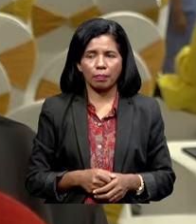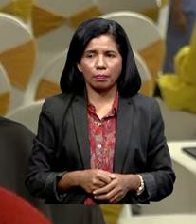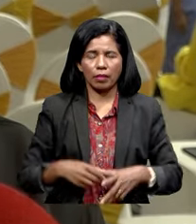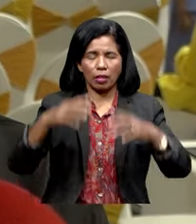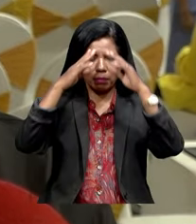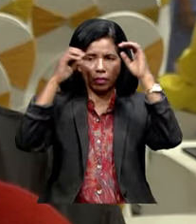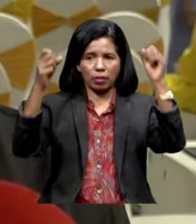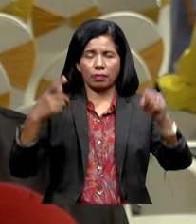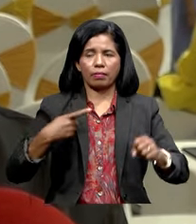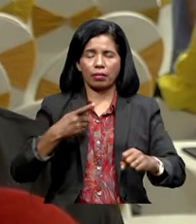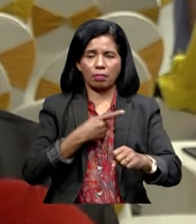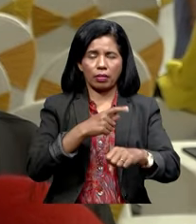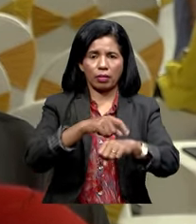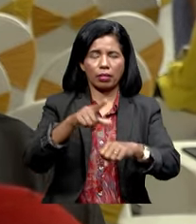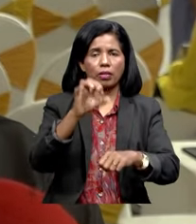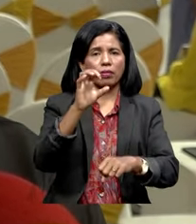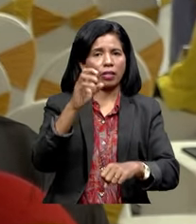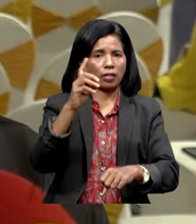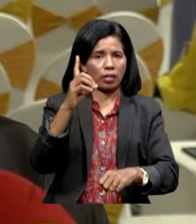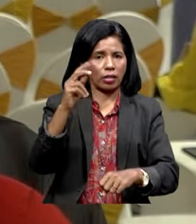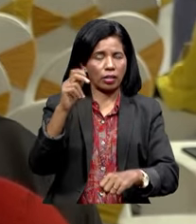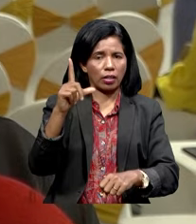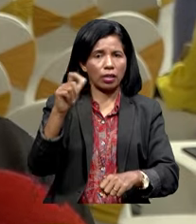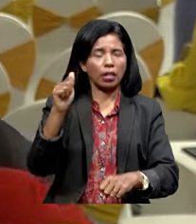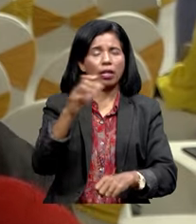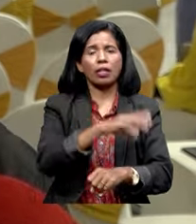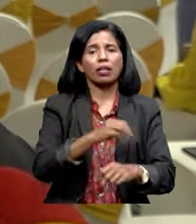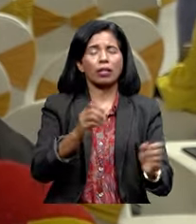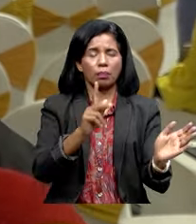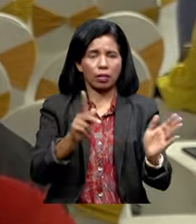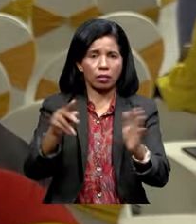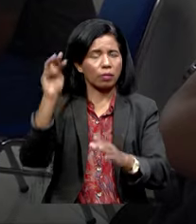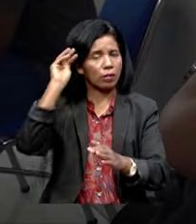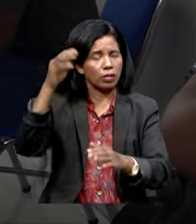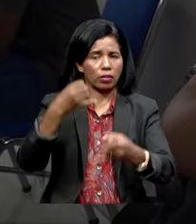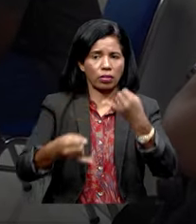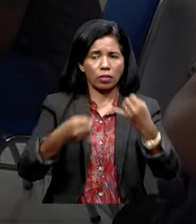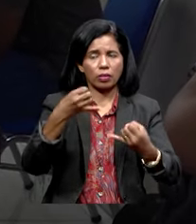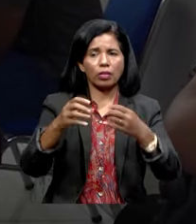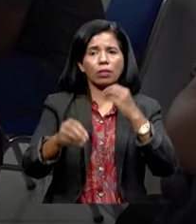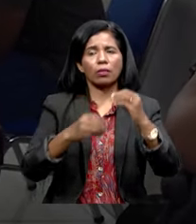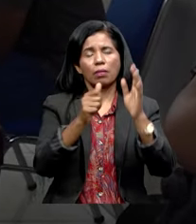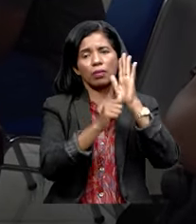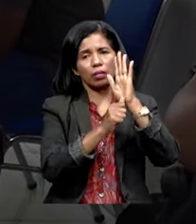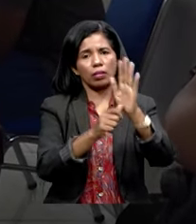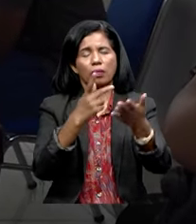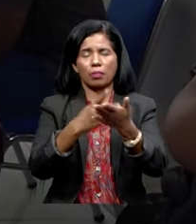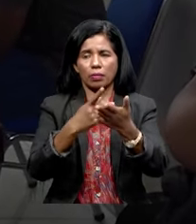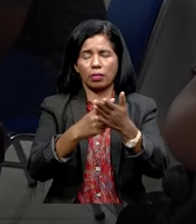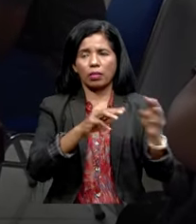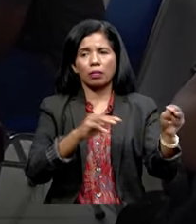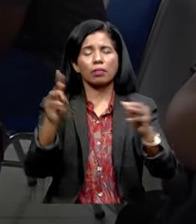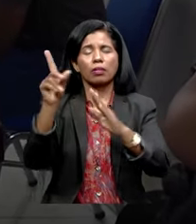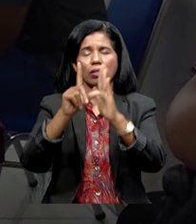Presidente do Parlamento Nacional, Fernanda Laia Tolia Hirakne, relaciona o plano Ministério da Justiça Nian, quando a Batu apresenta a proposta de alteração à lei